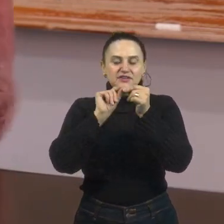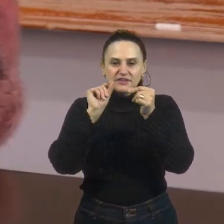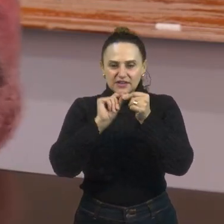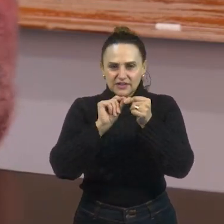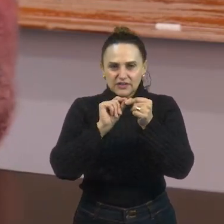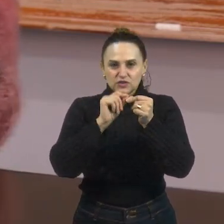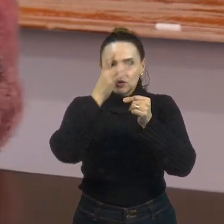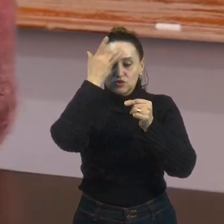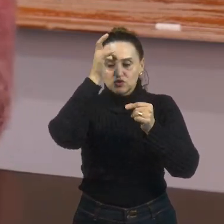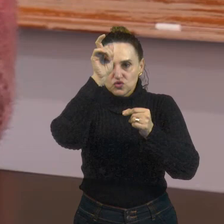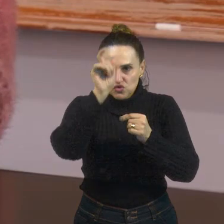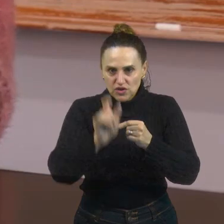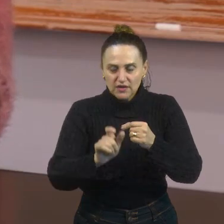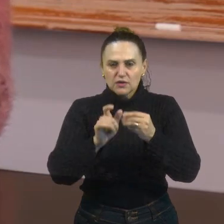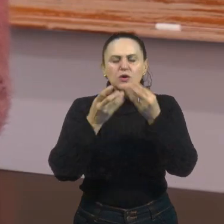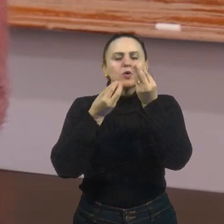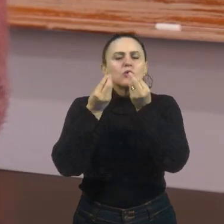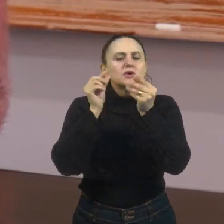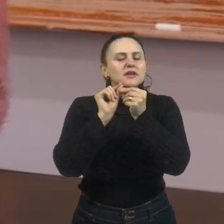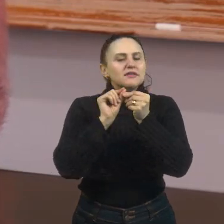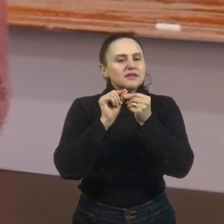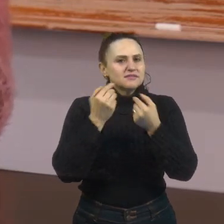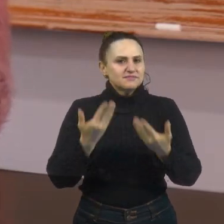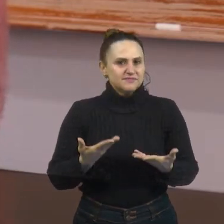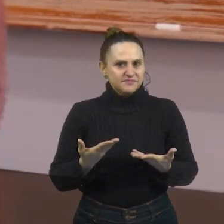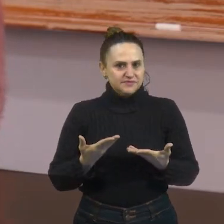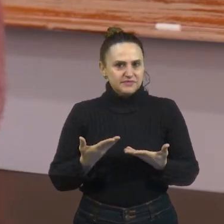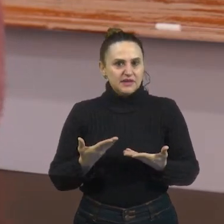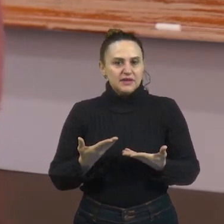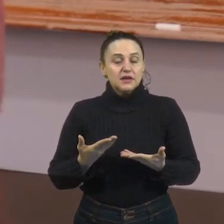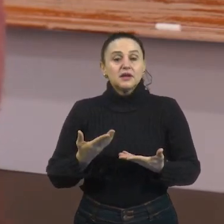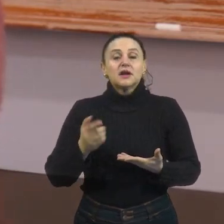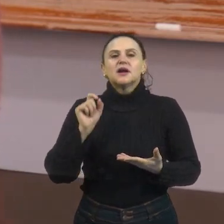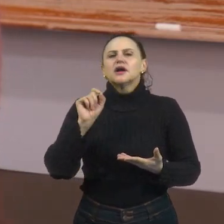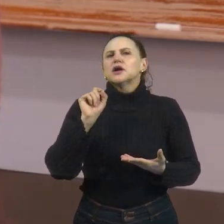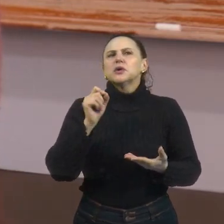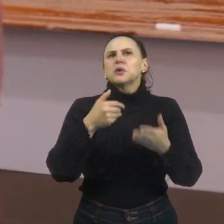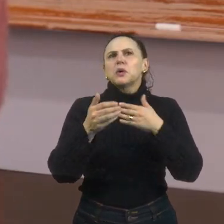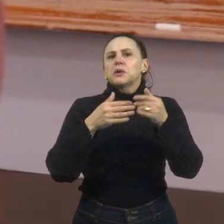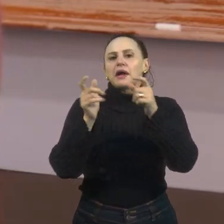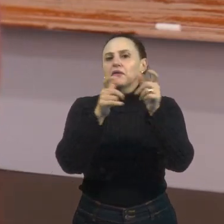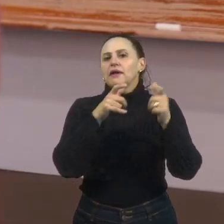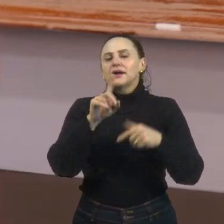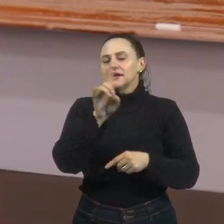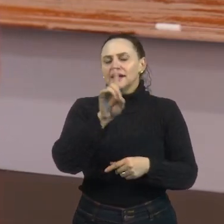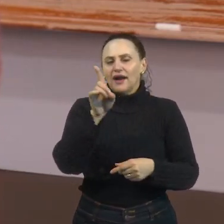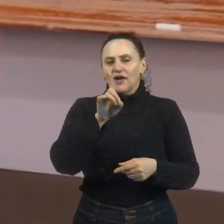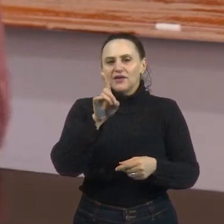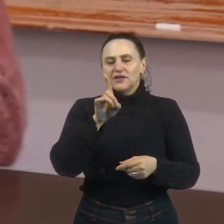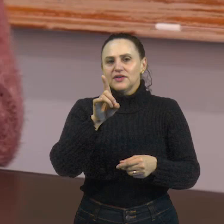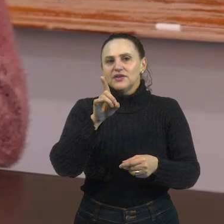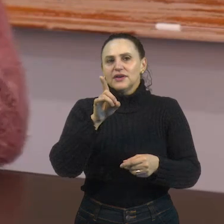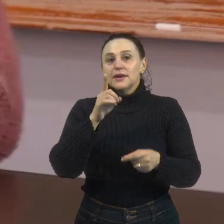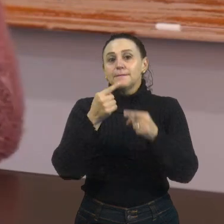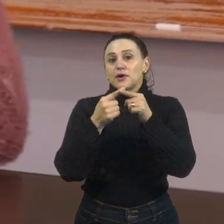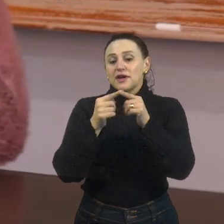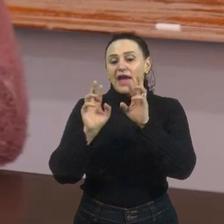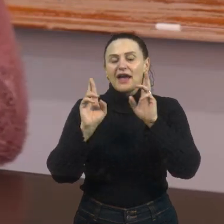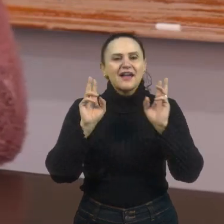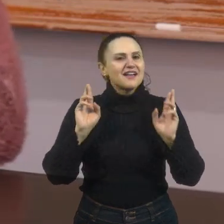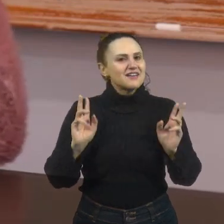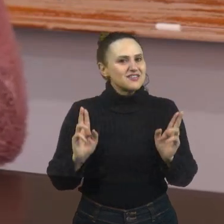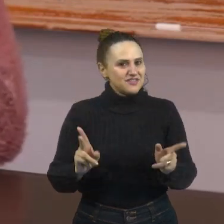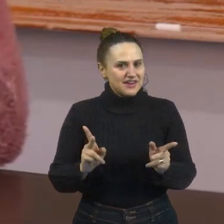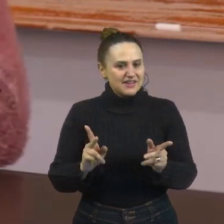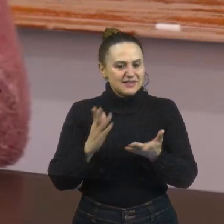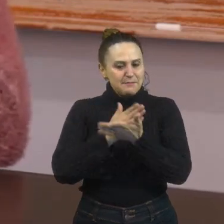ou seja, como o sujeito se constitui. No quê? Não é em qualquer lugar, porque nós nos constituímos em diferentes espaços sociais na